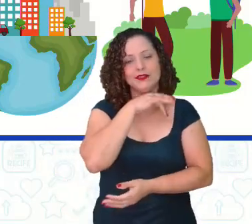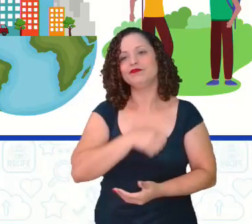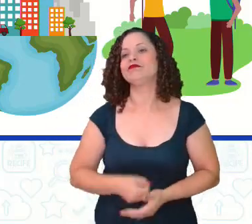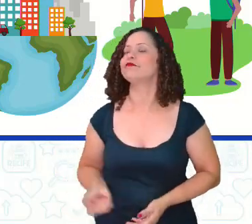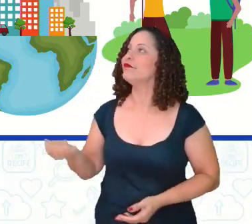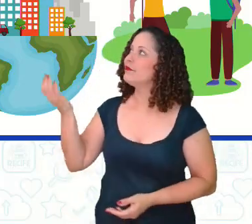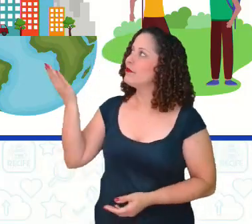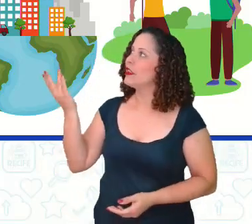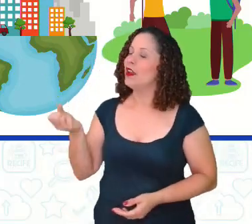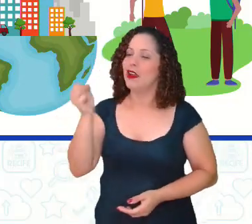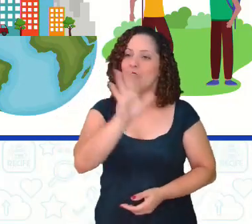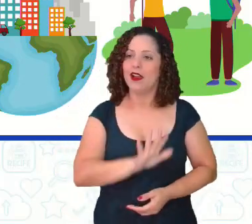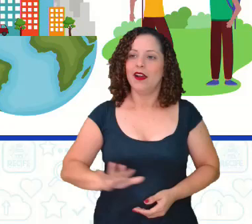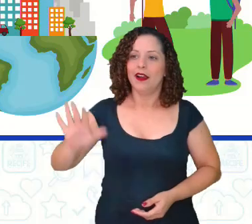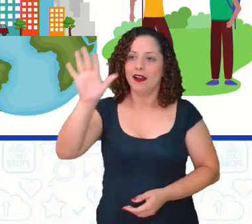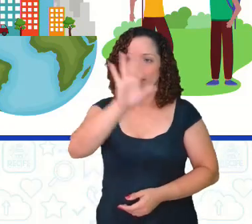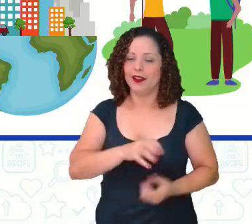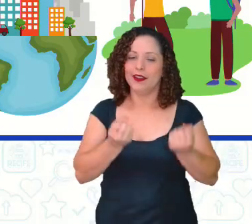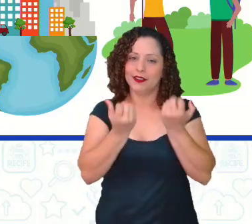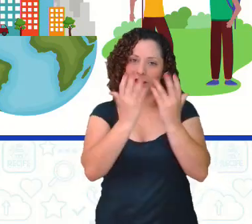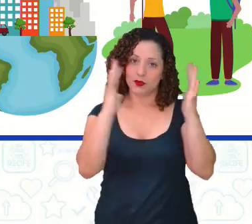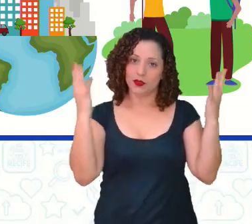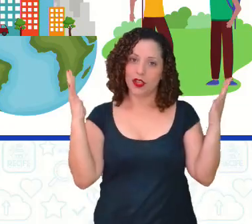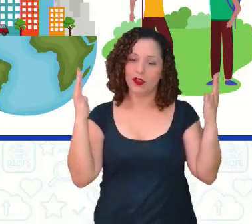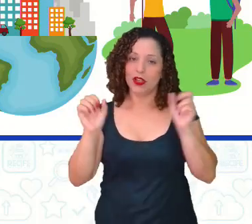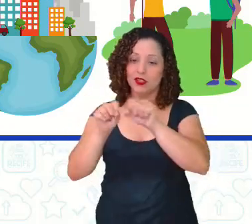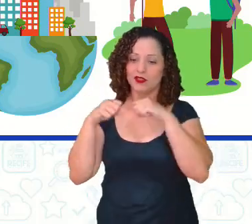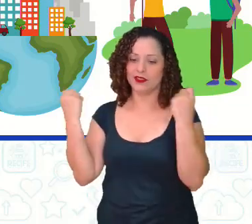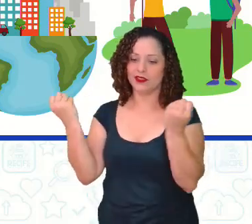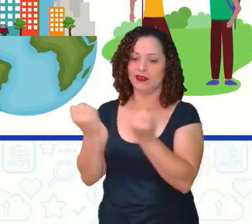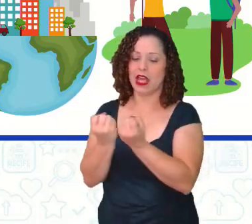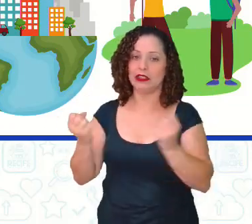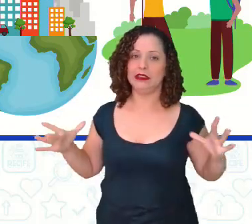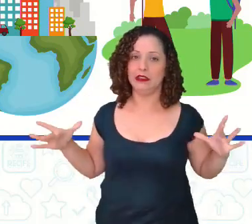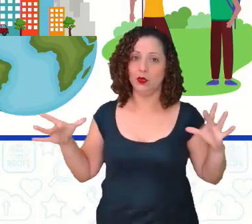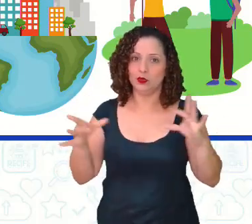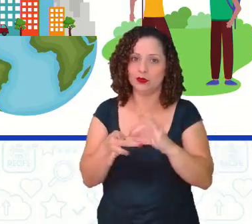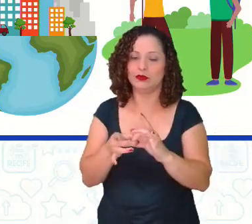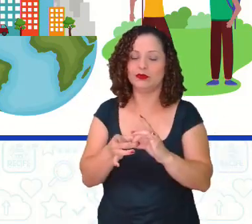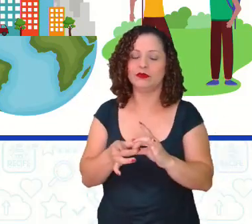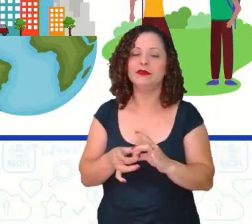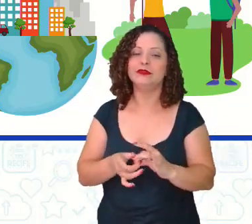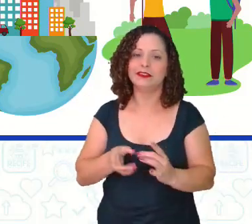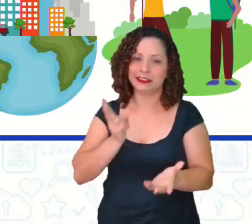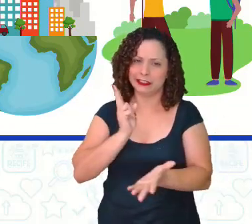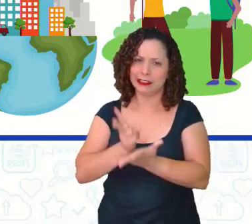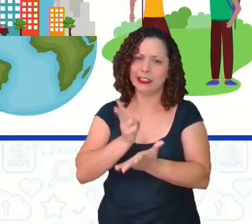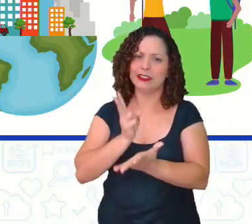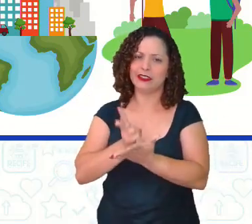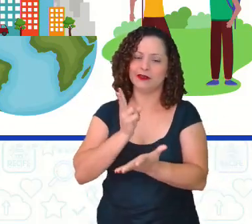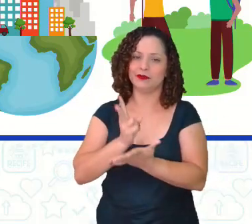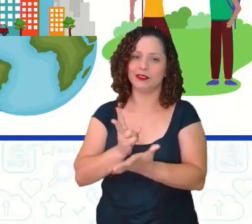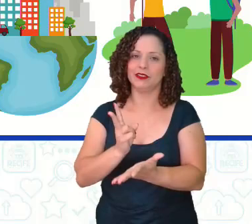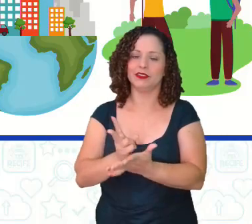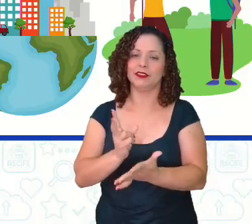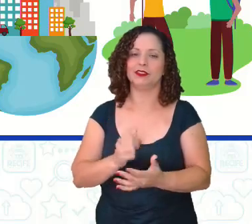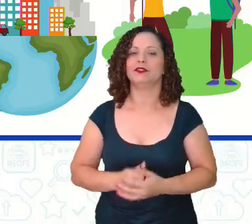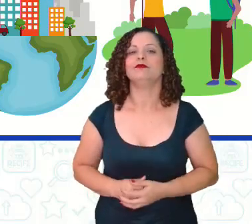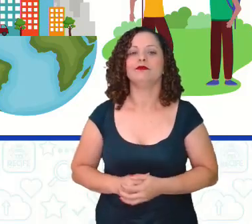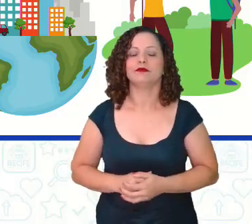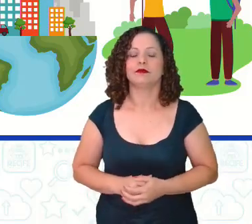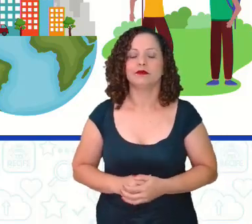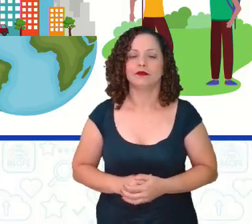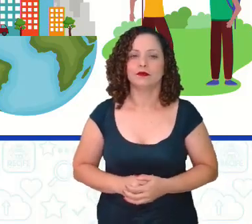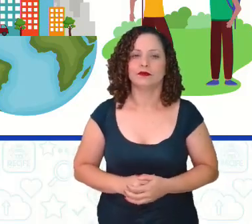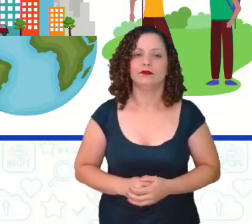natural e a sociedade se encontram em constante processo de